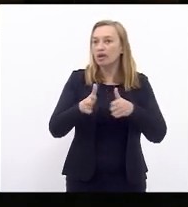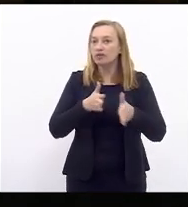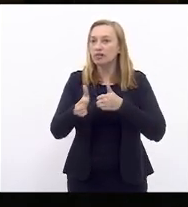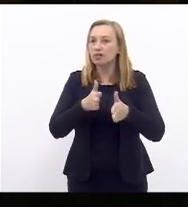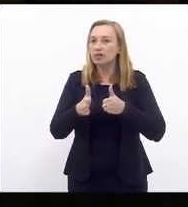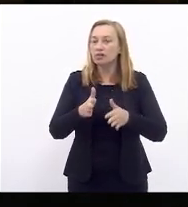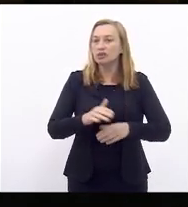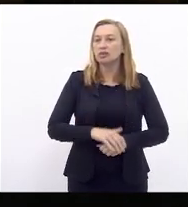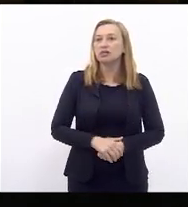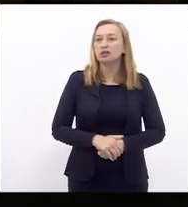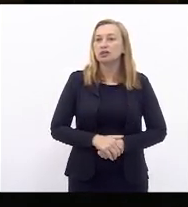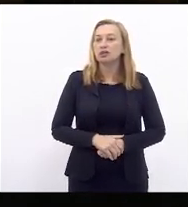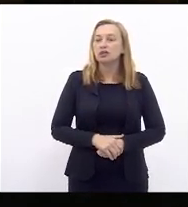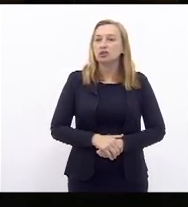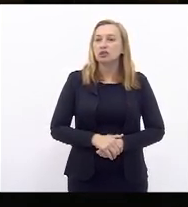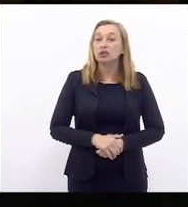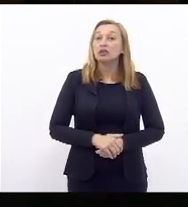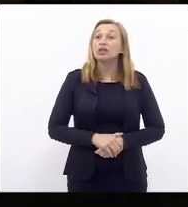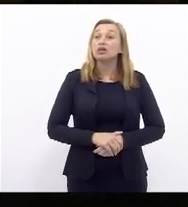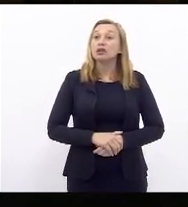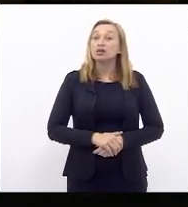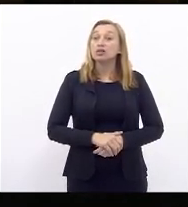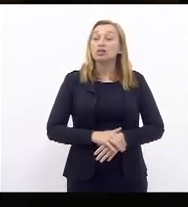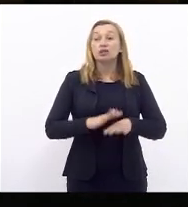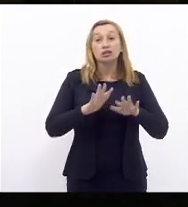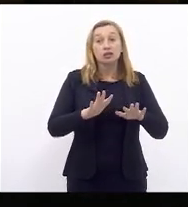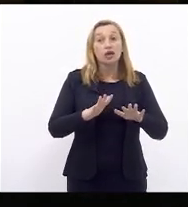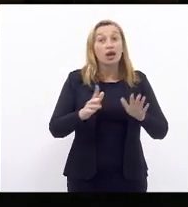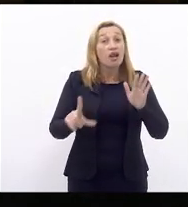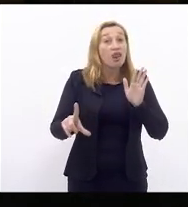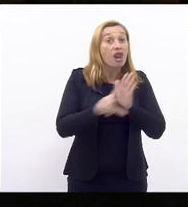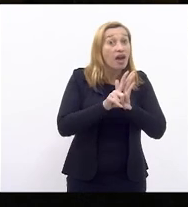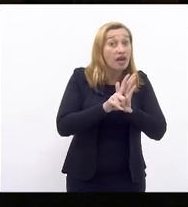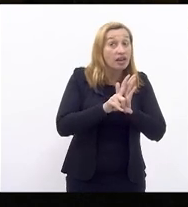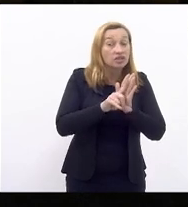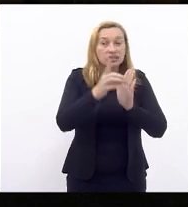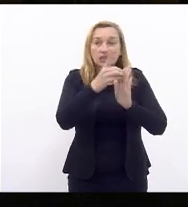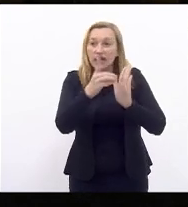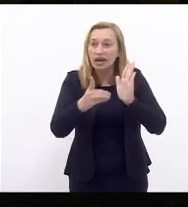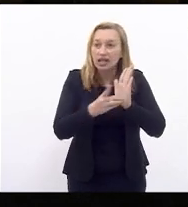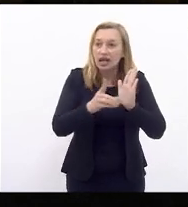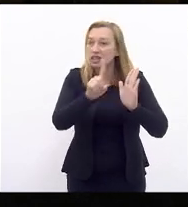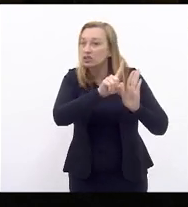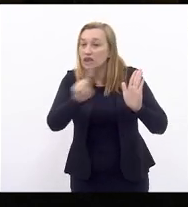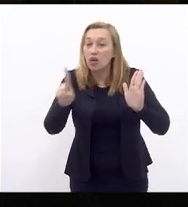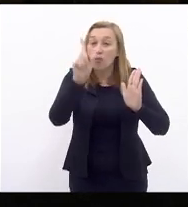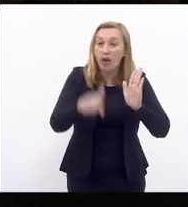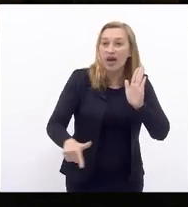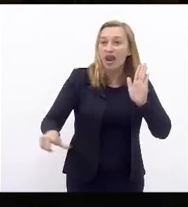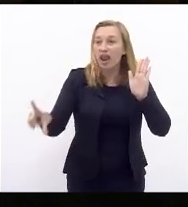agora! Desde que previstas em lei, decreto não é lei.